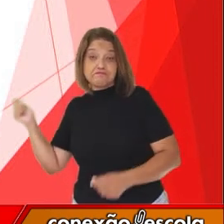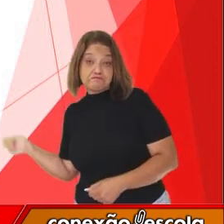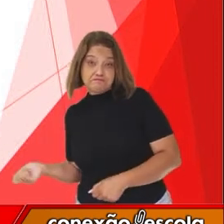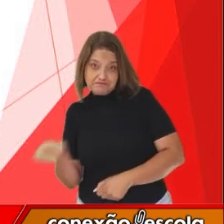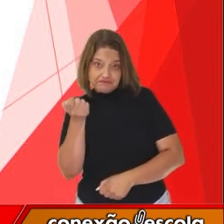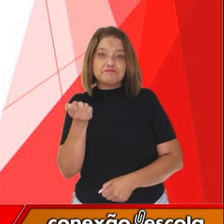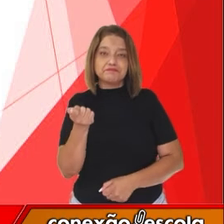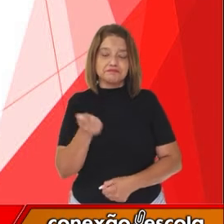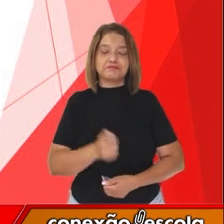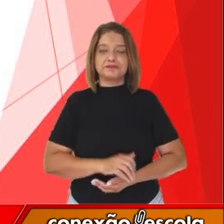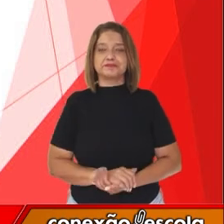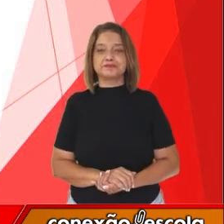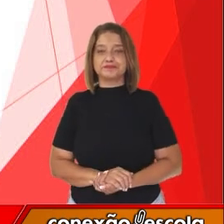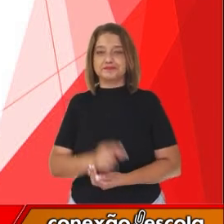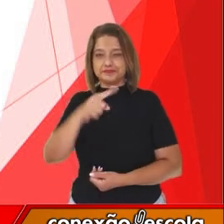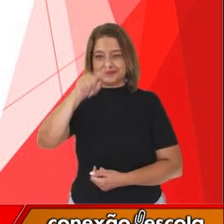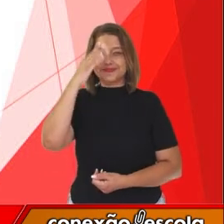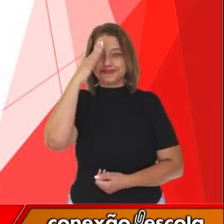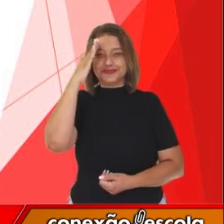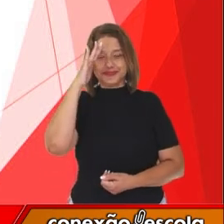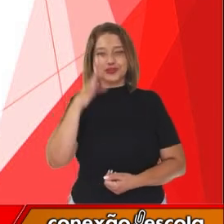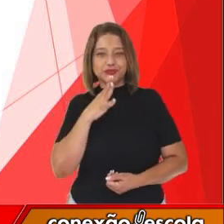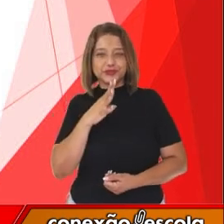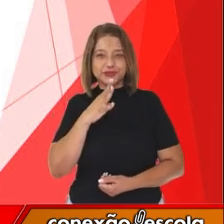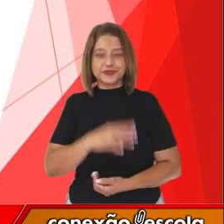2. Entenderam?